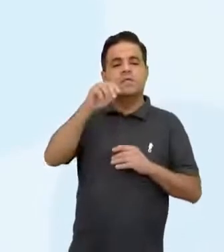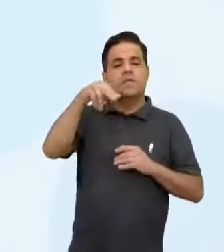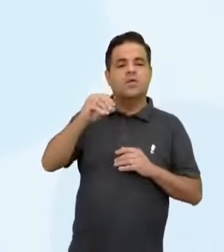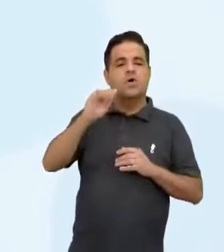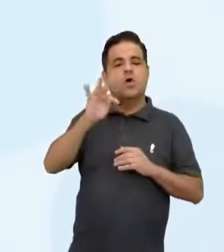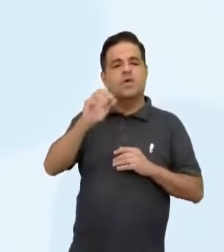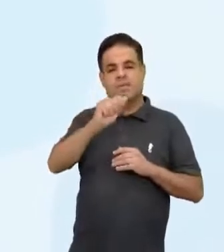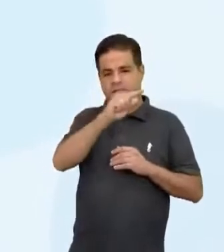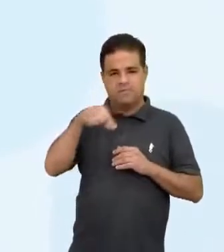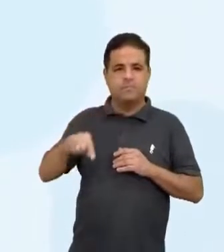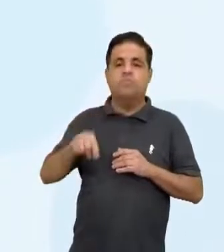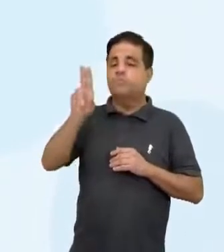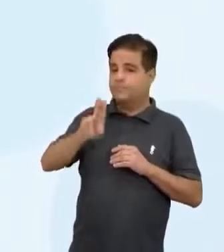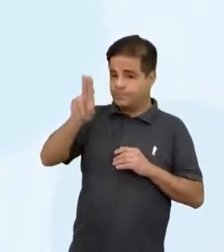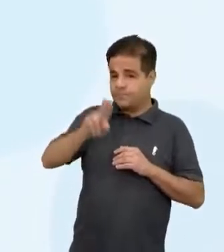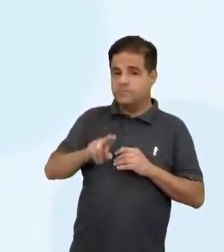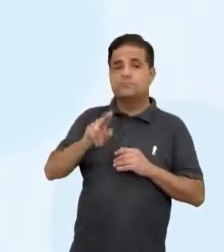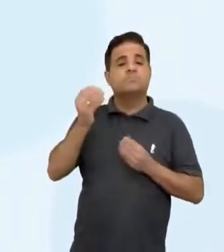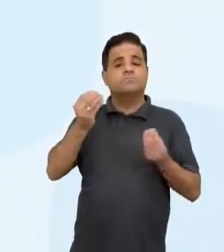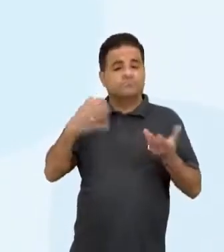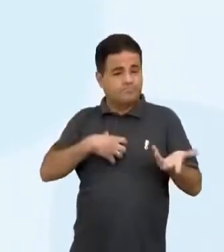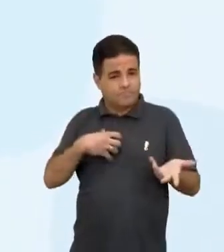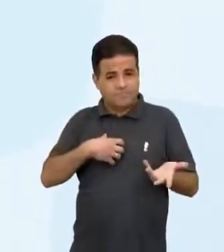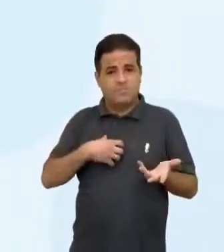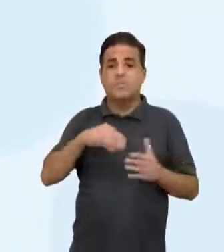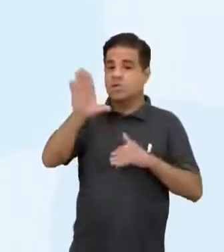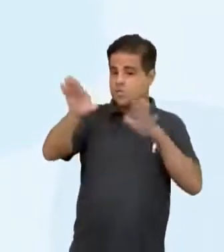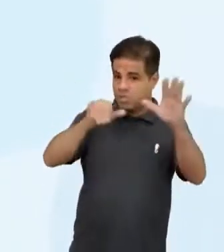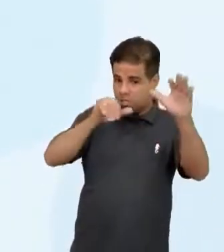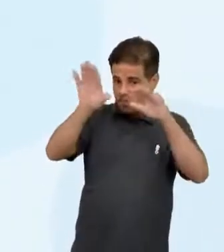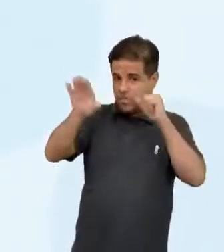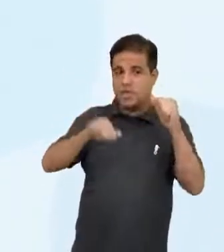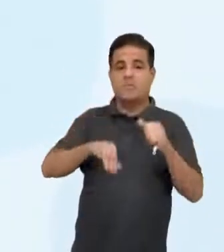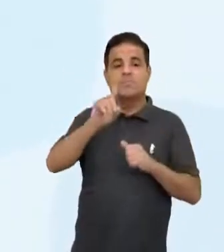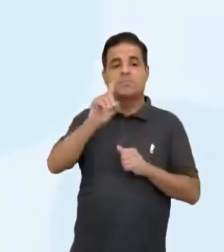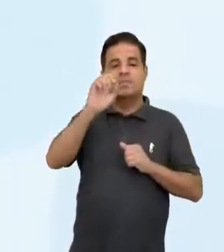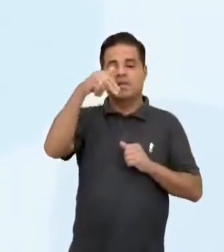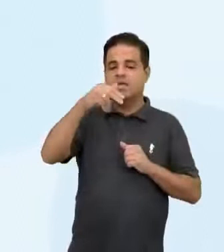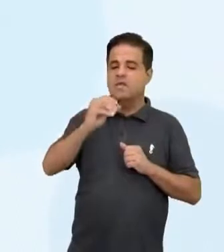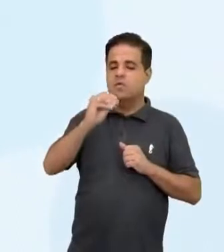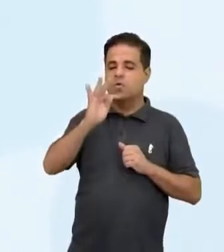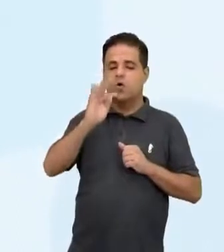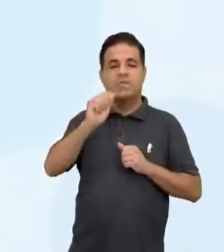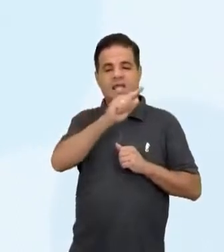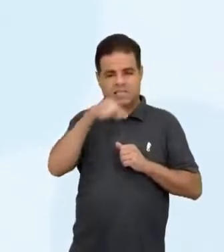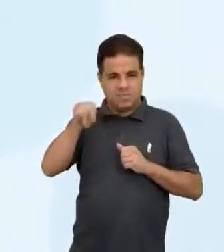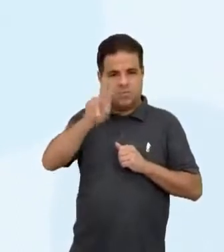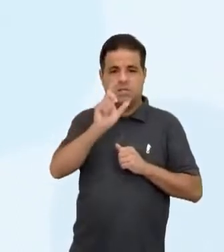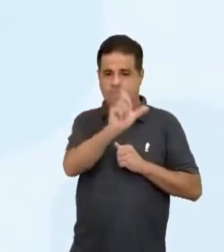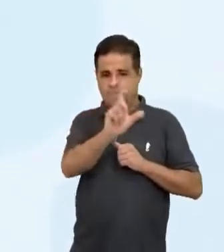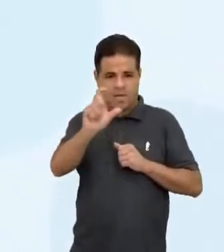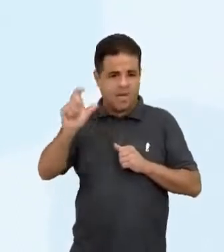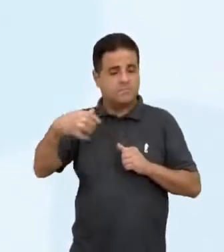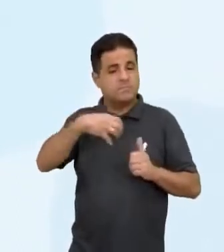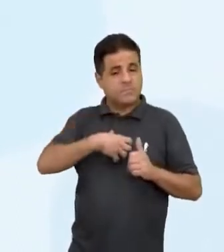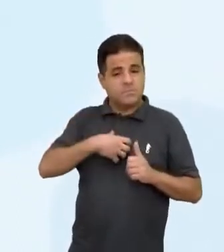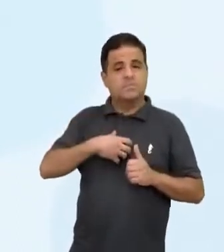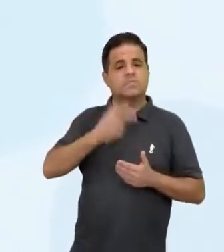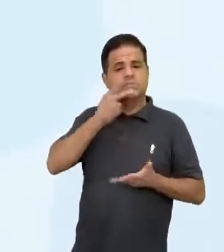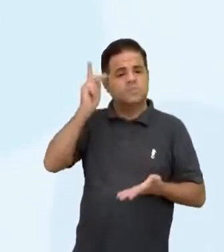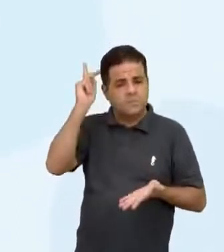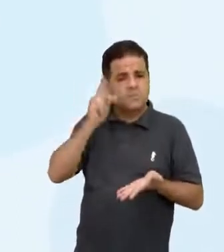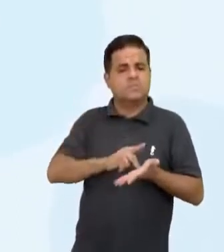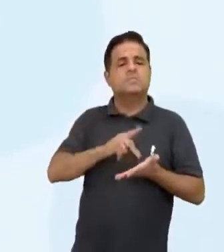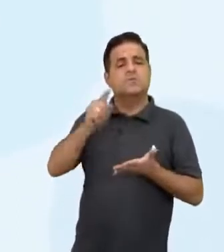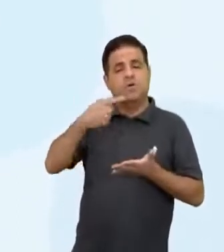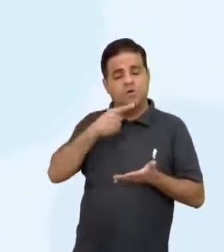conotação. Então a linguagem ela é feita disso. Chamamos de denotação a utilização de palavras com sentido